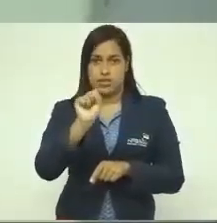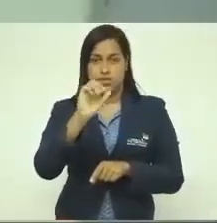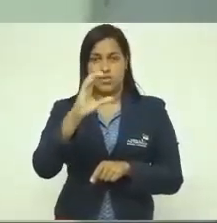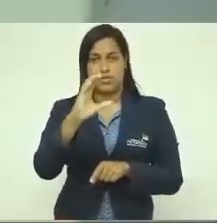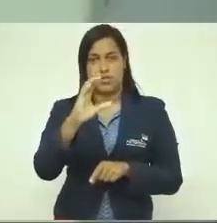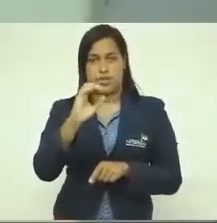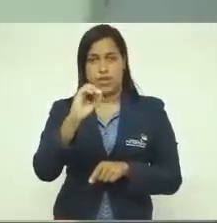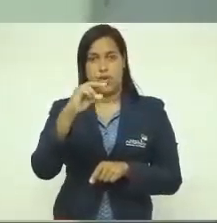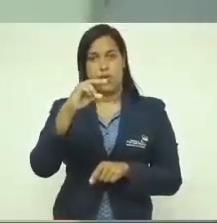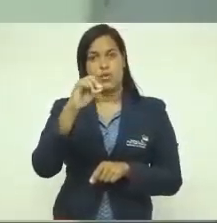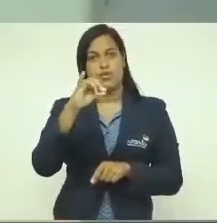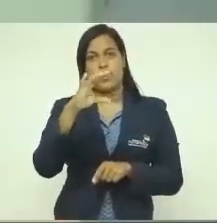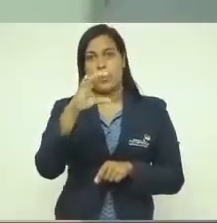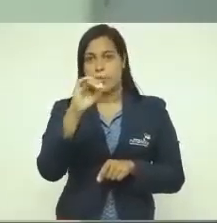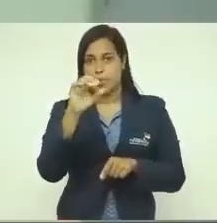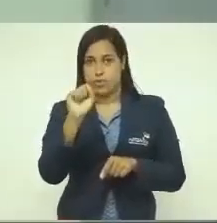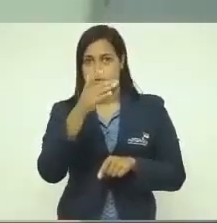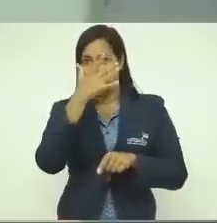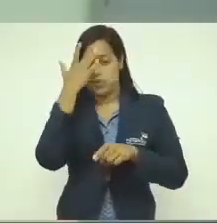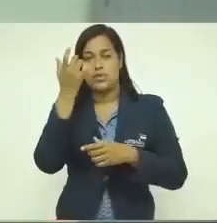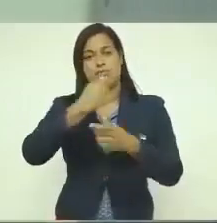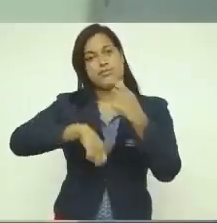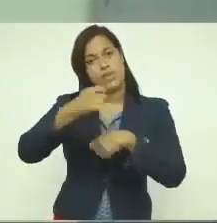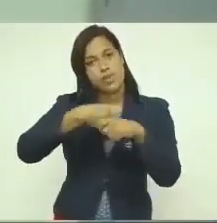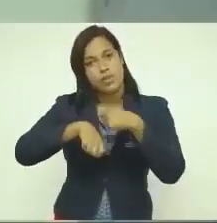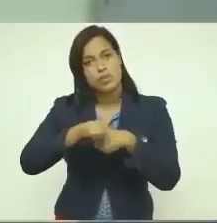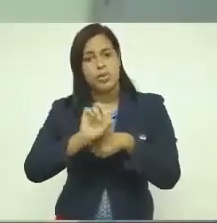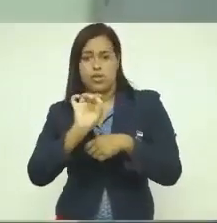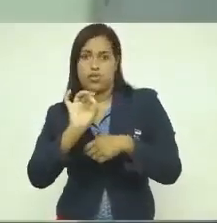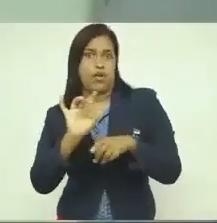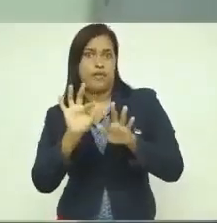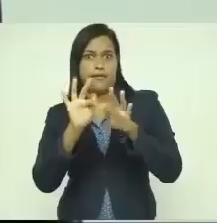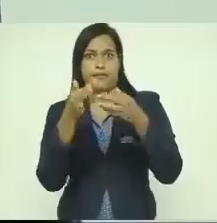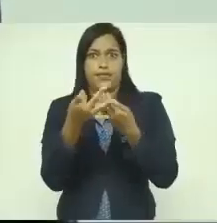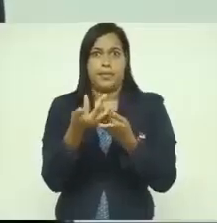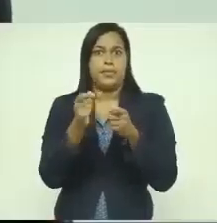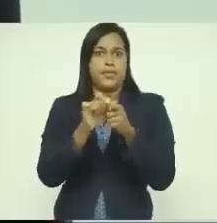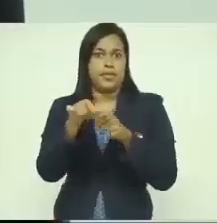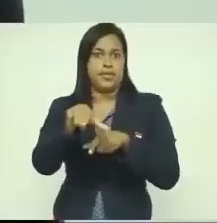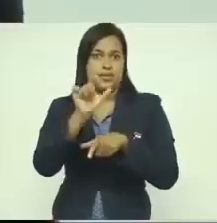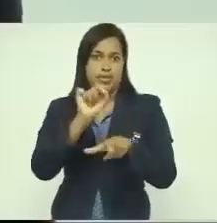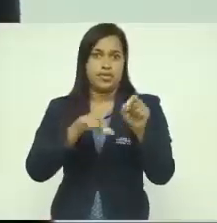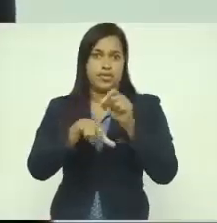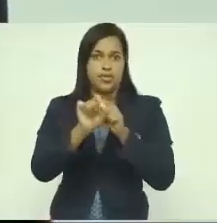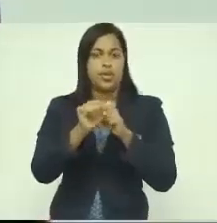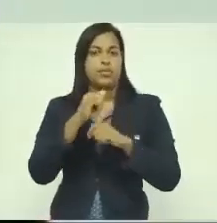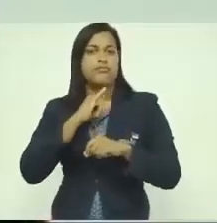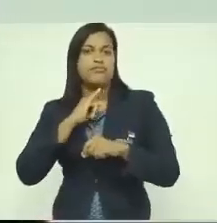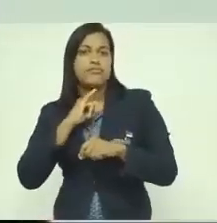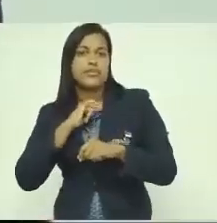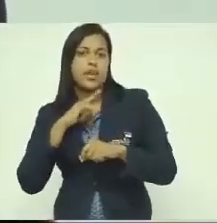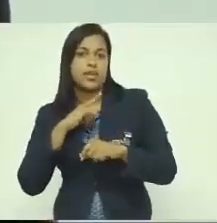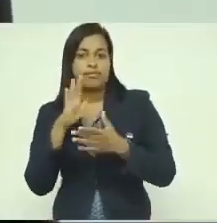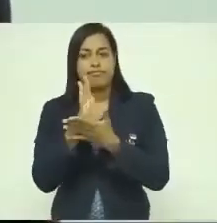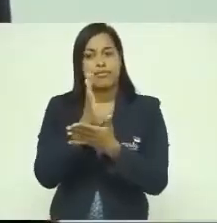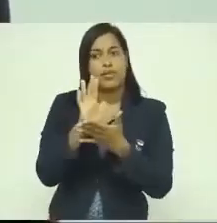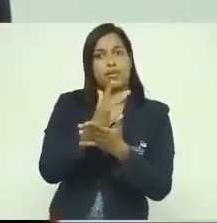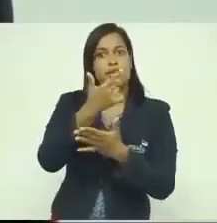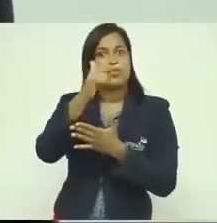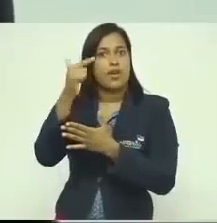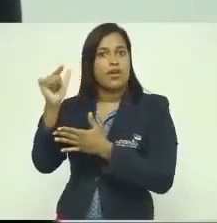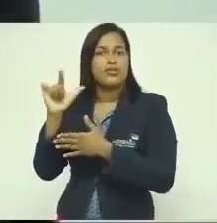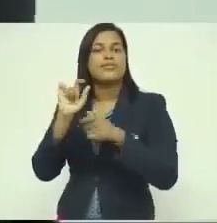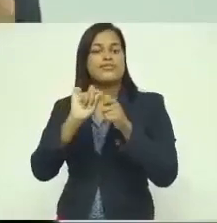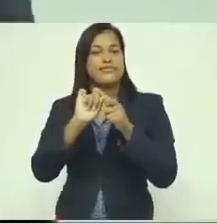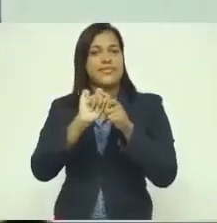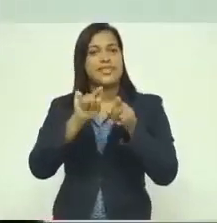econômicos. Mas não são só as famílias que fazem escolha. Como a gente viu, existem outros elementos que